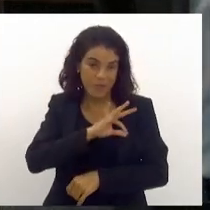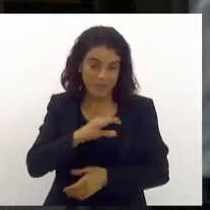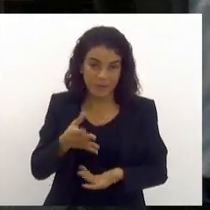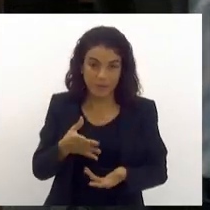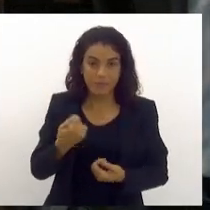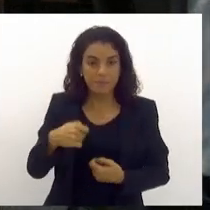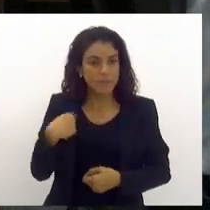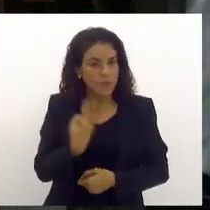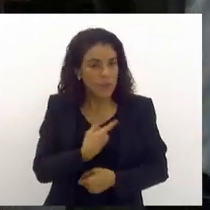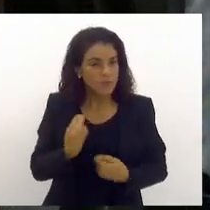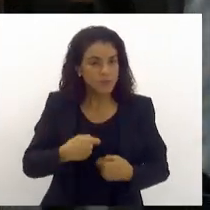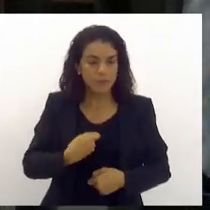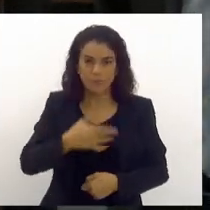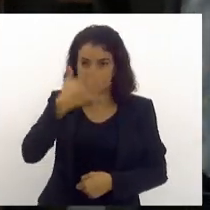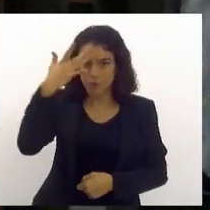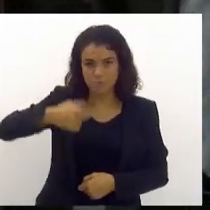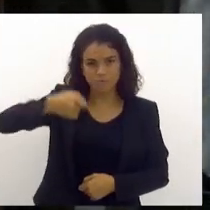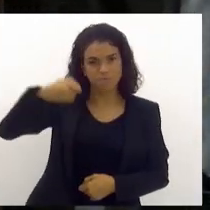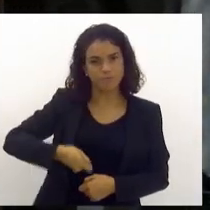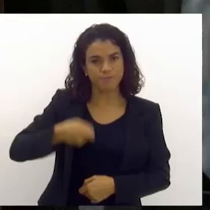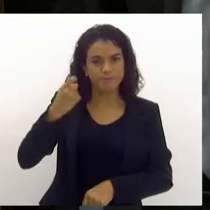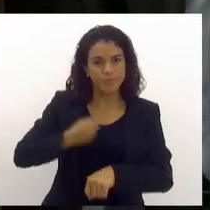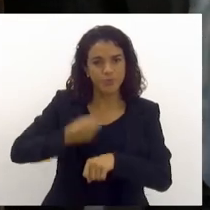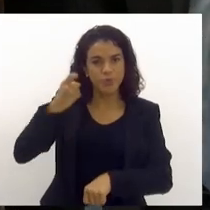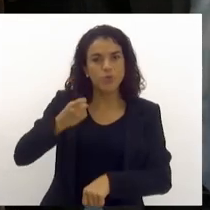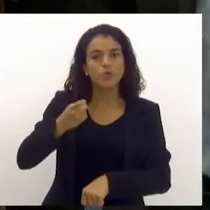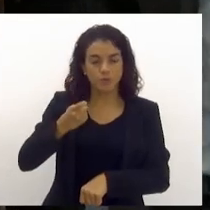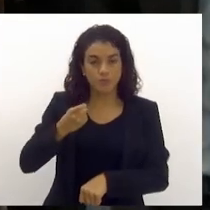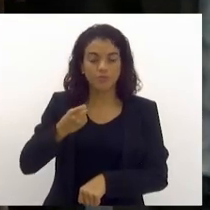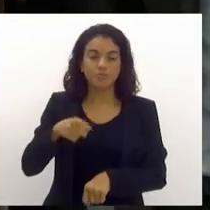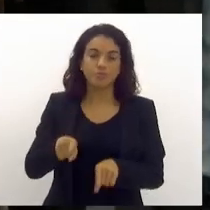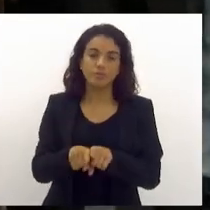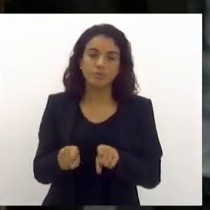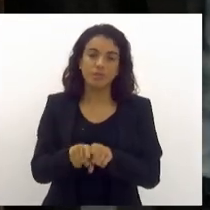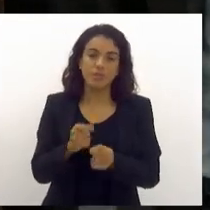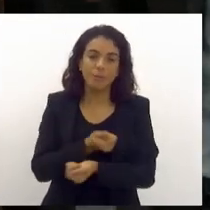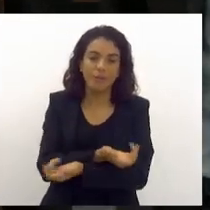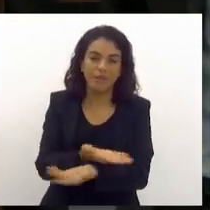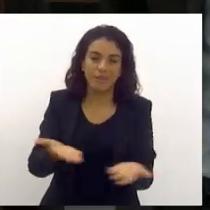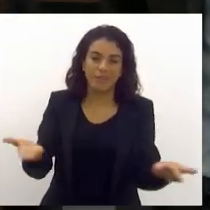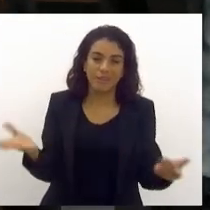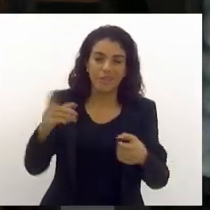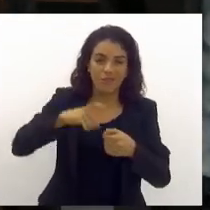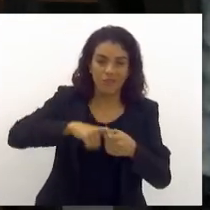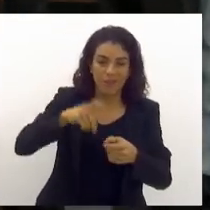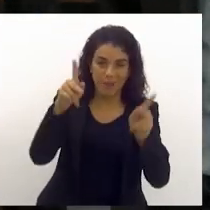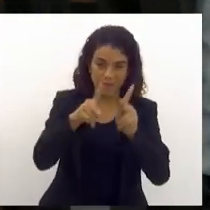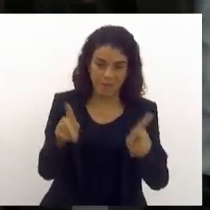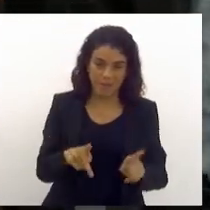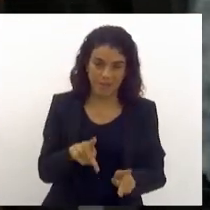de pulso, realmente, que vá mudar a história da polícia e trazer a paz para a população que não tem mais o seu